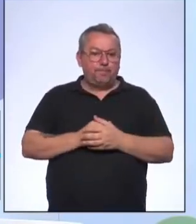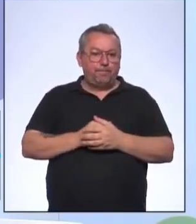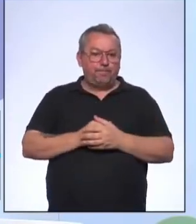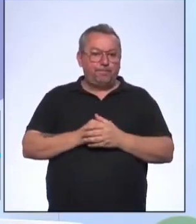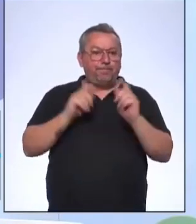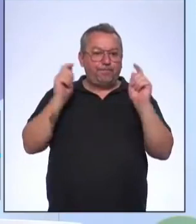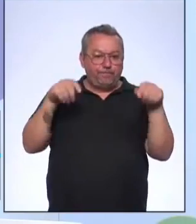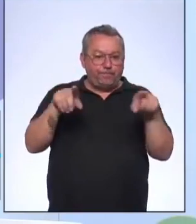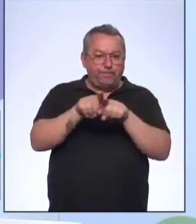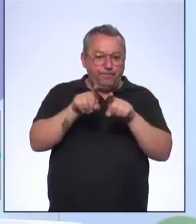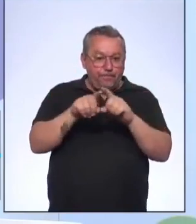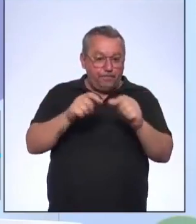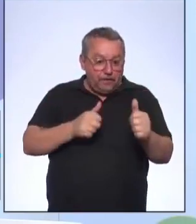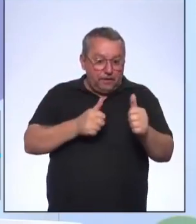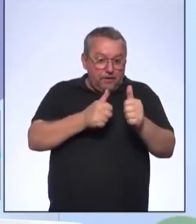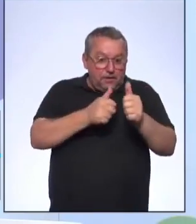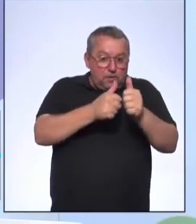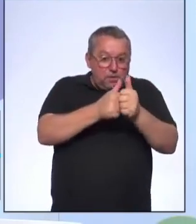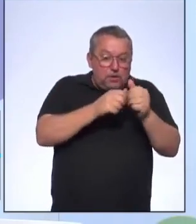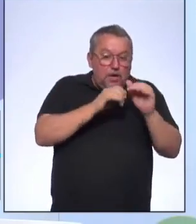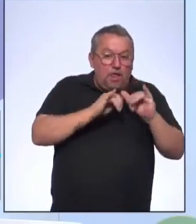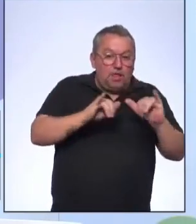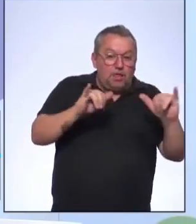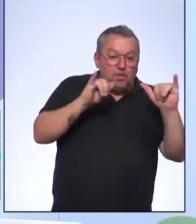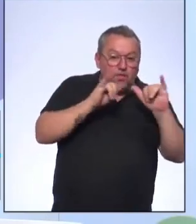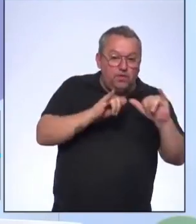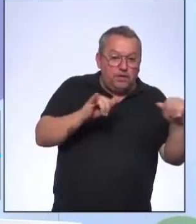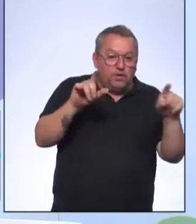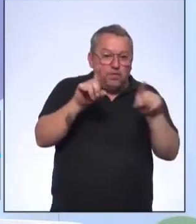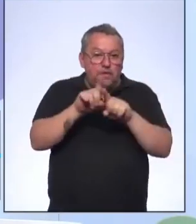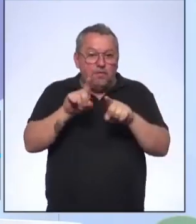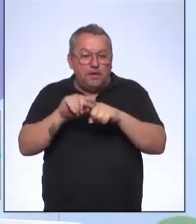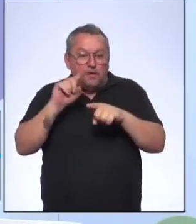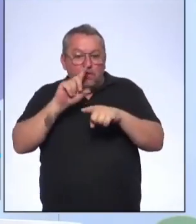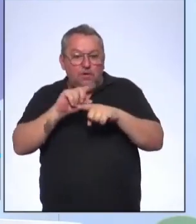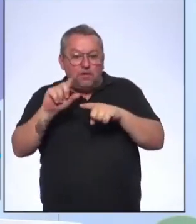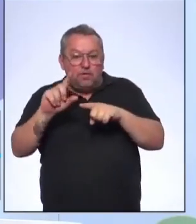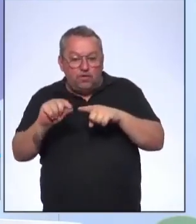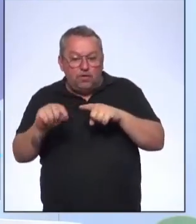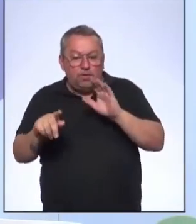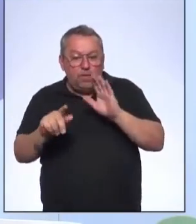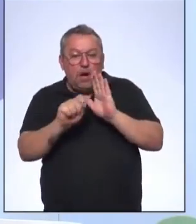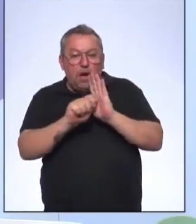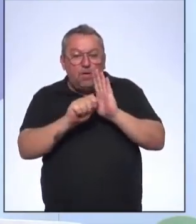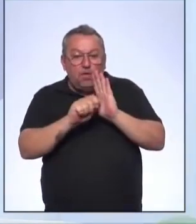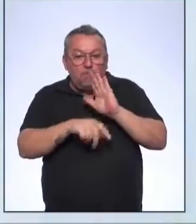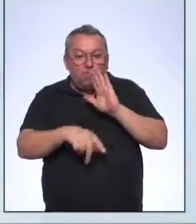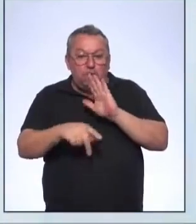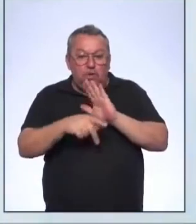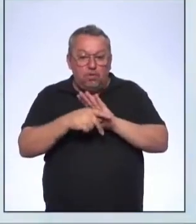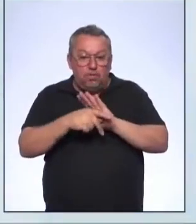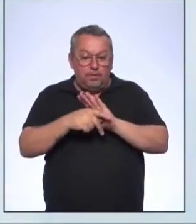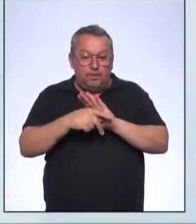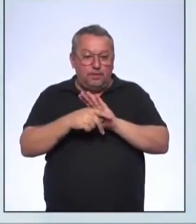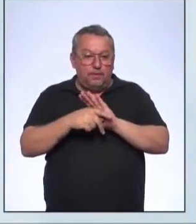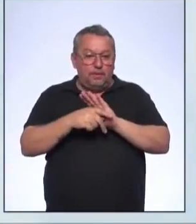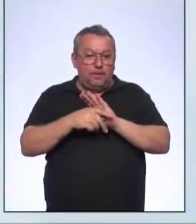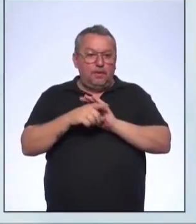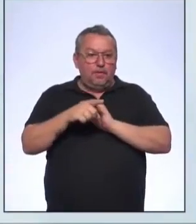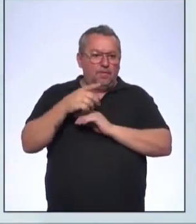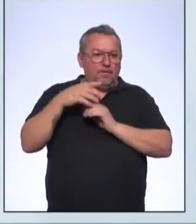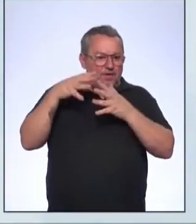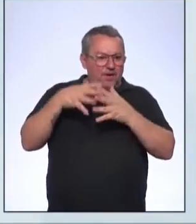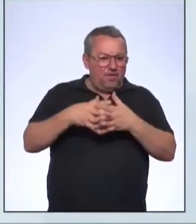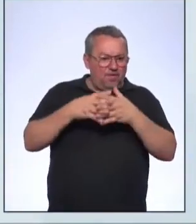Ela pode tanto se aproximar da notícia, quanto dos artigos opinativos, porém não deve ser confundida com eles. Será que vocês já